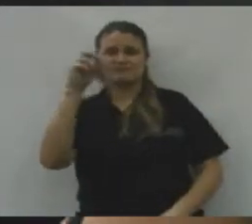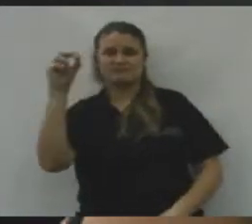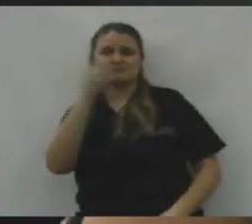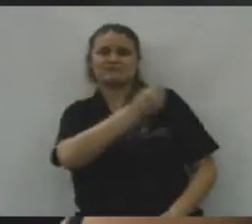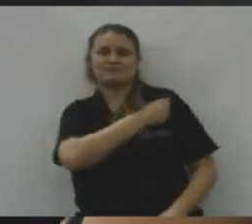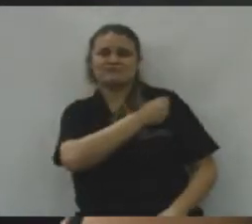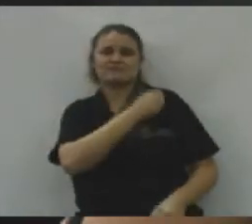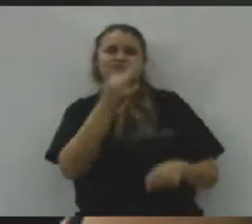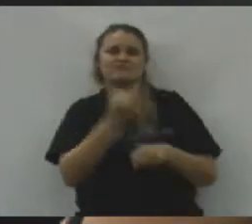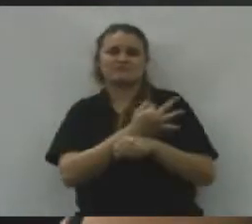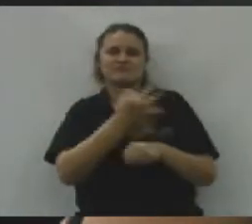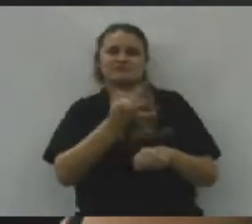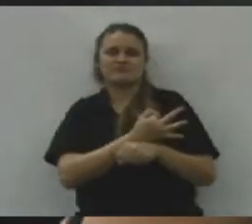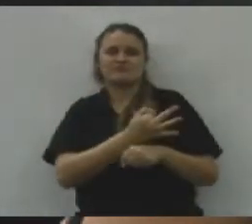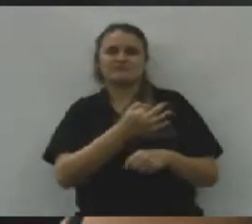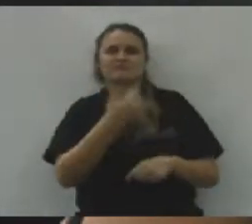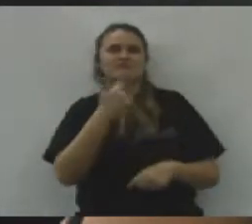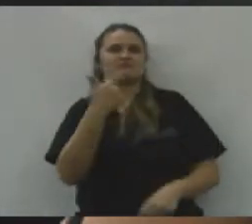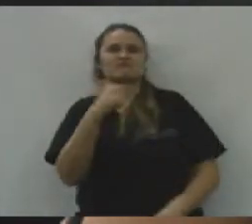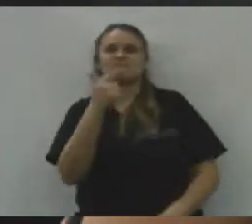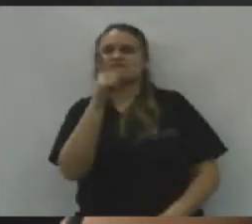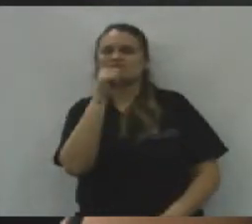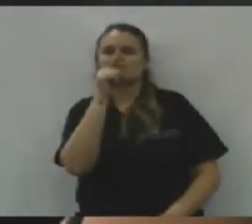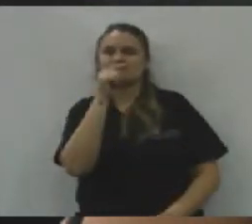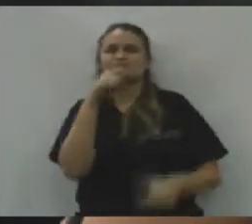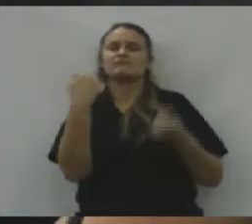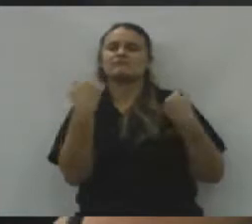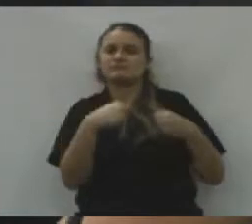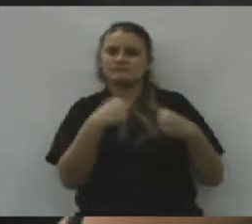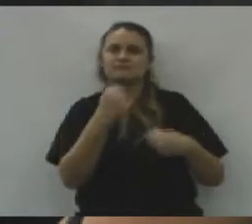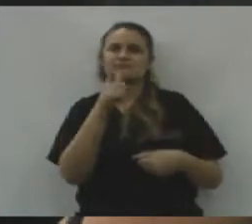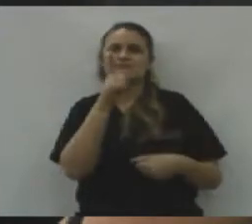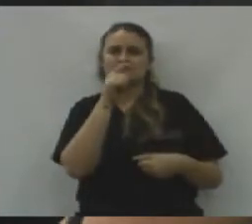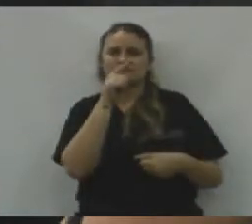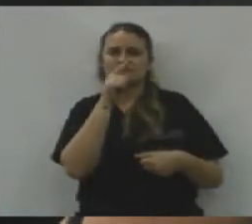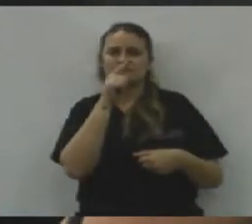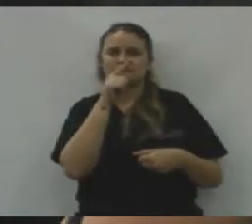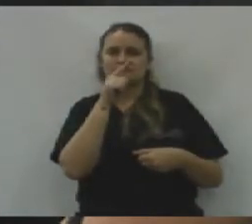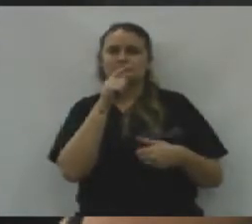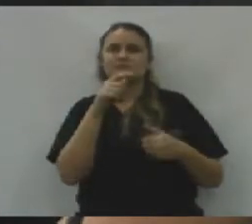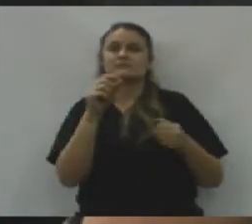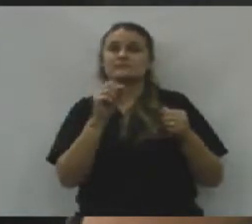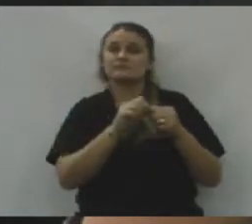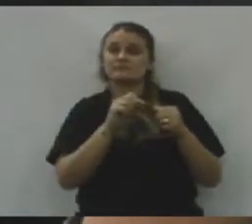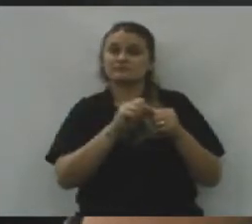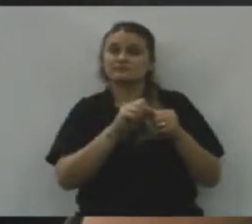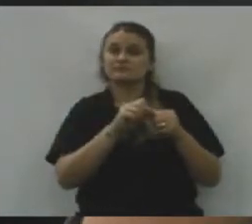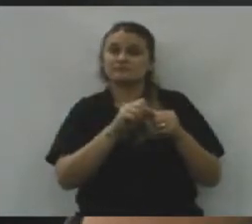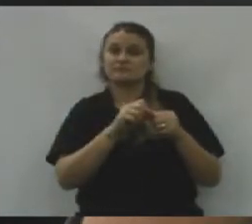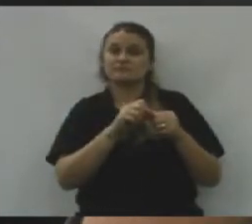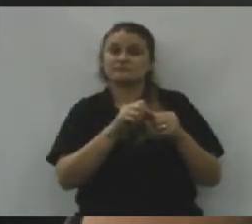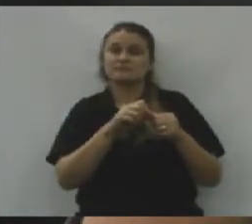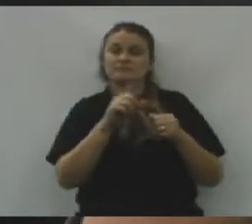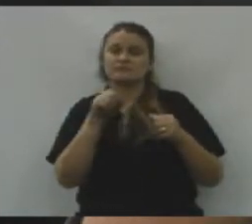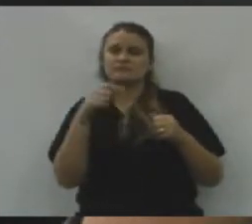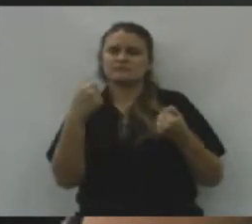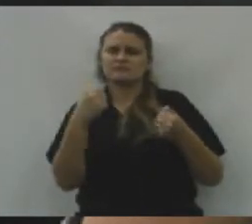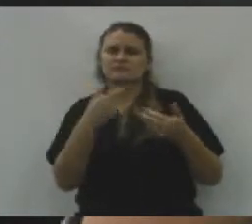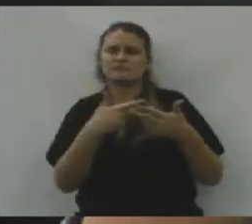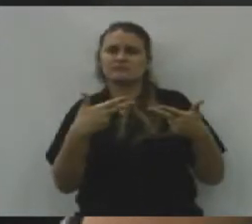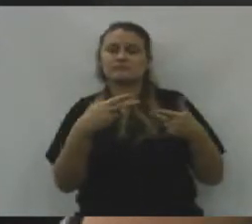suportar tantas horas sem o reabastecimento. Que ele fosse feito, então, que é uma necessidade e um